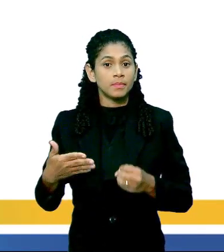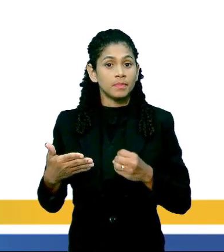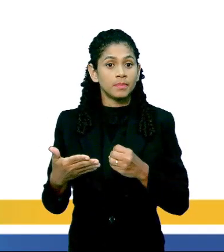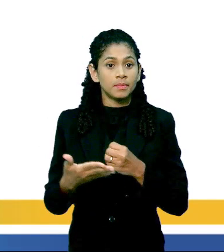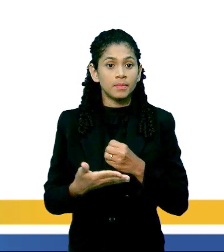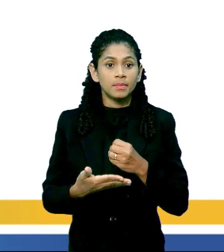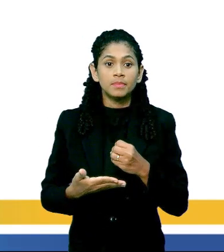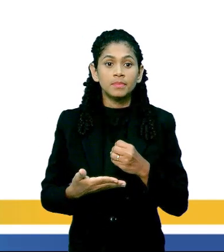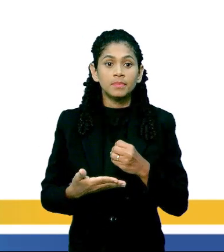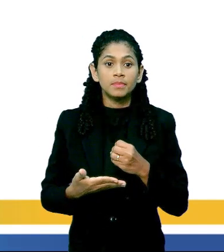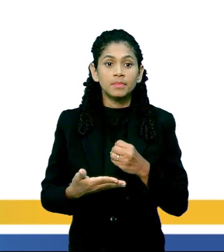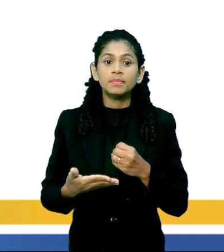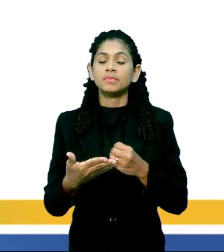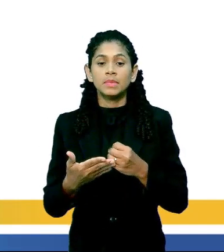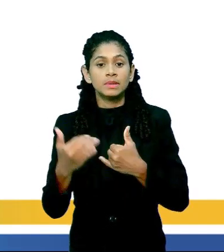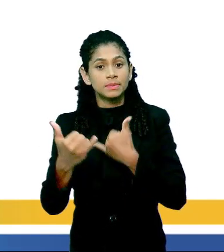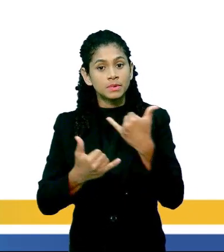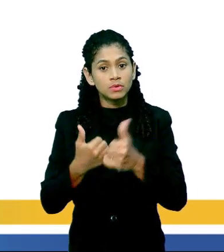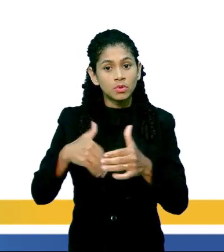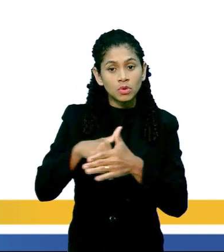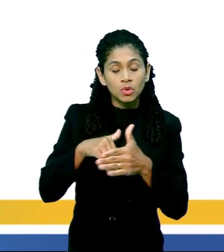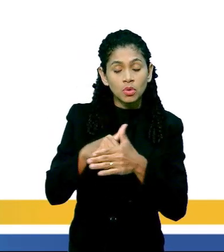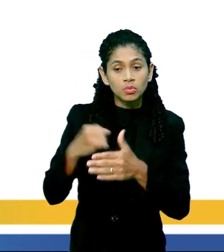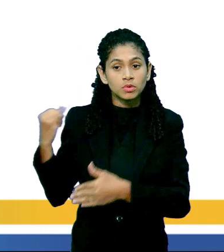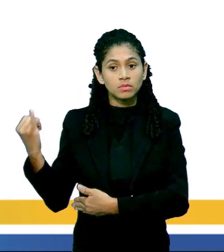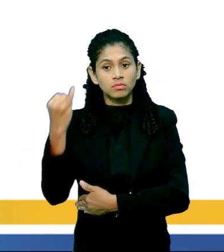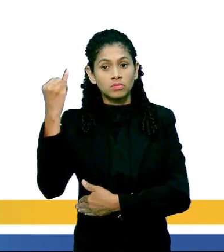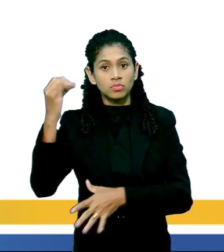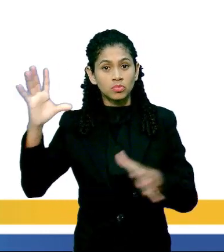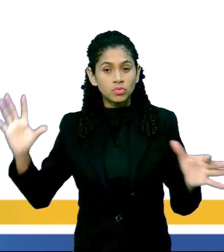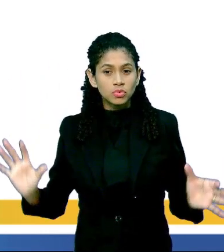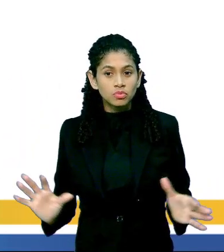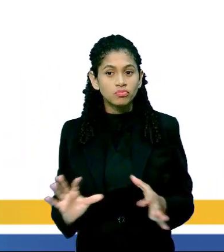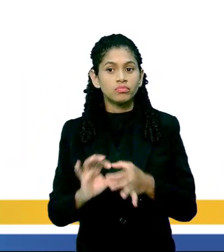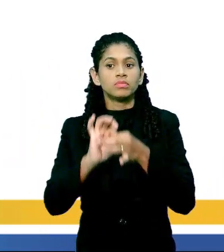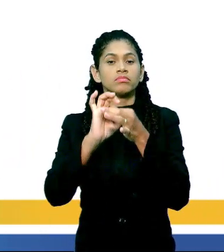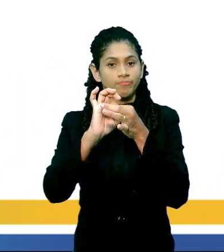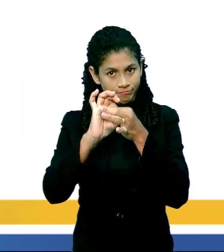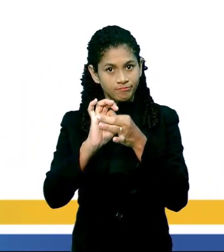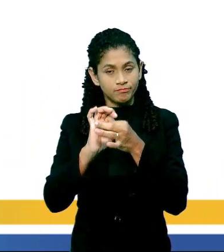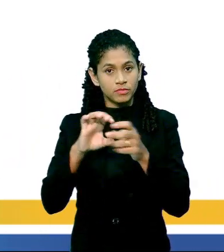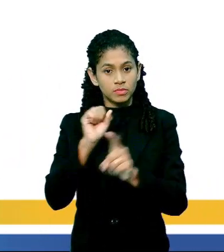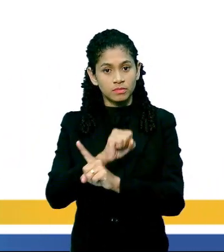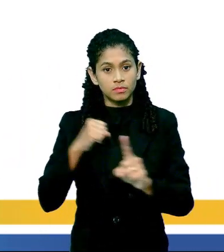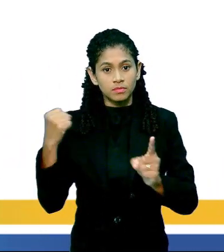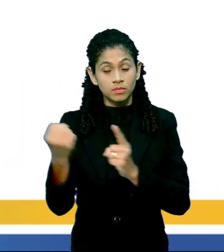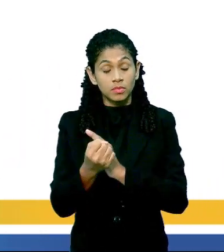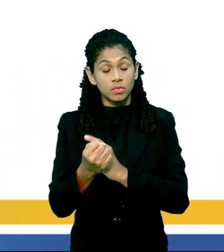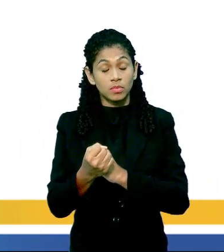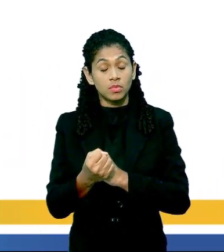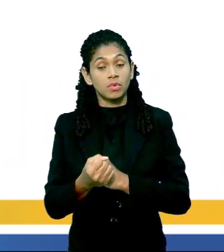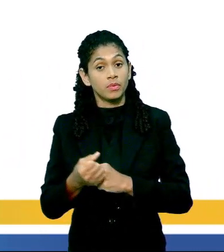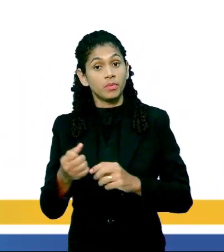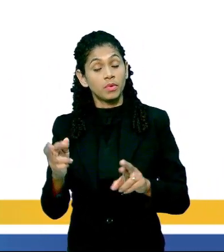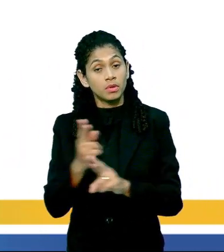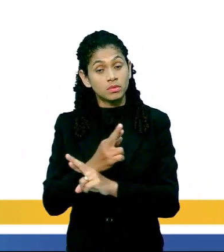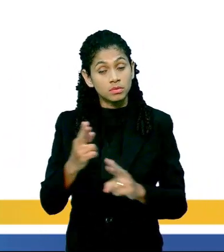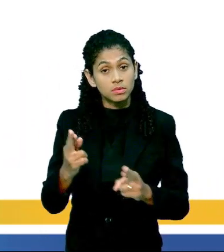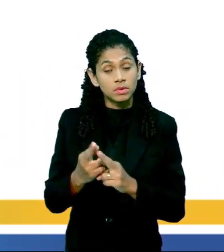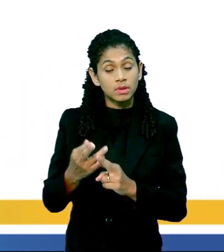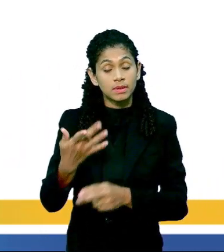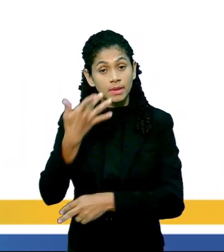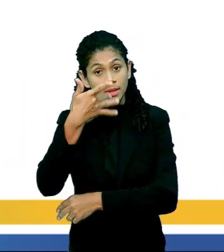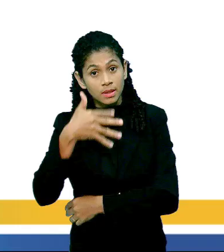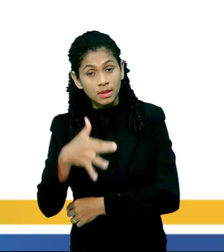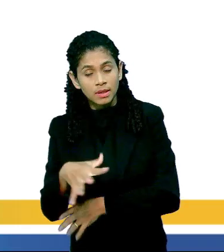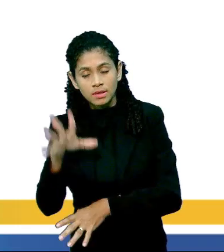e o jogo como um importante instrumento de interação social, pois por meio deles a criança aprende sobre si, sobre o outro